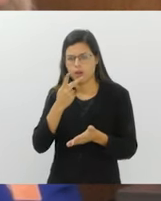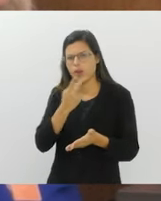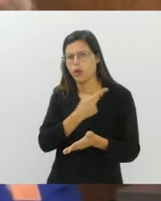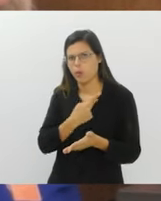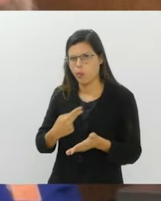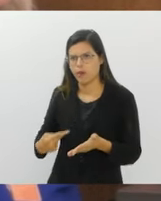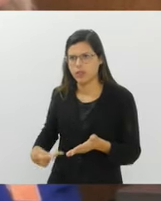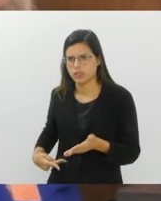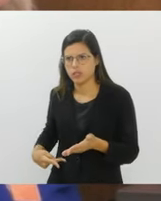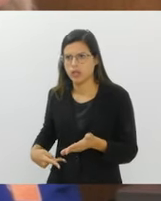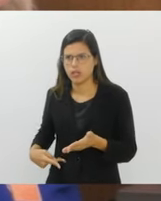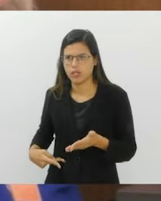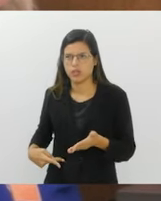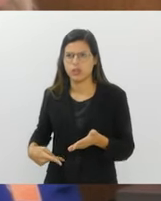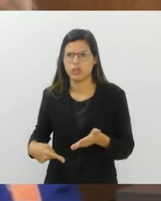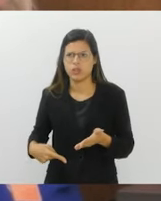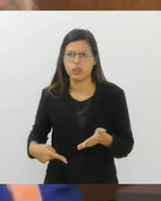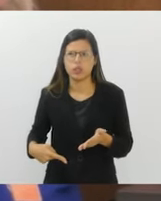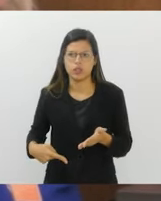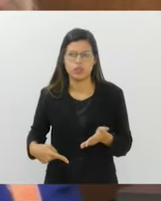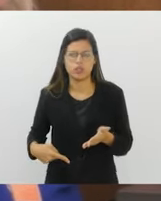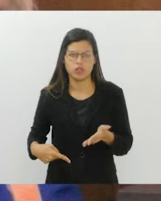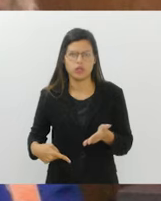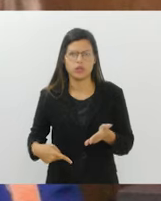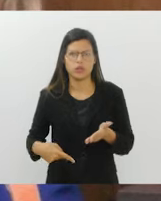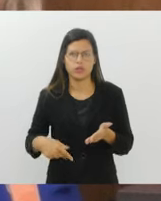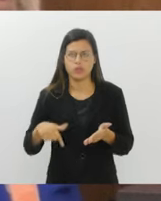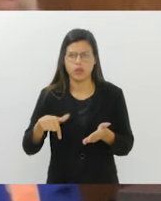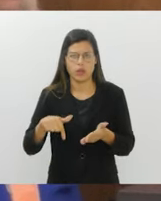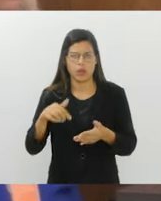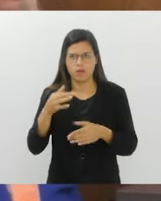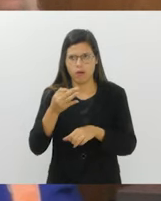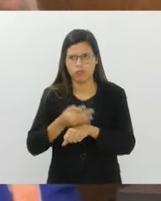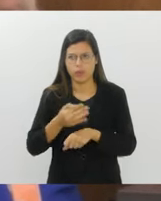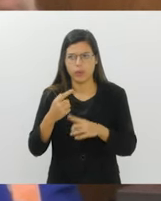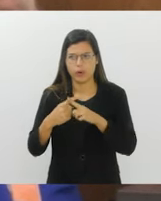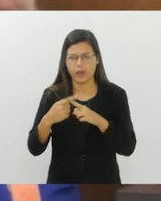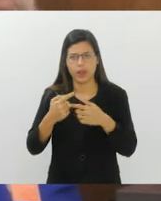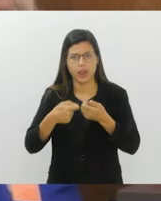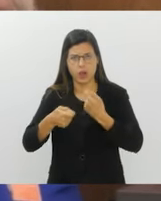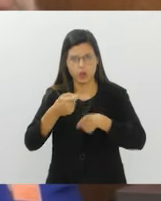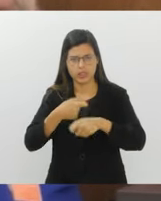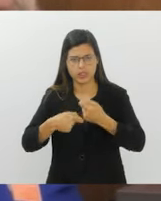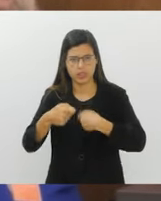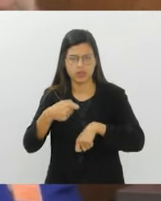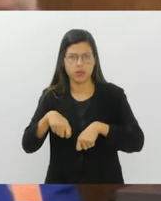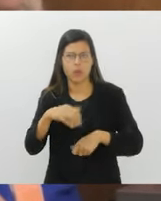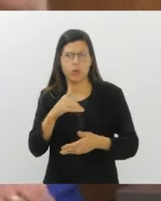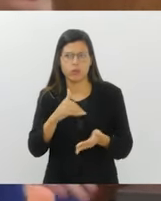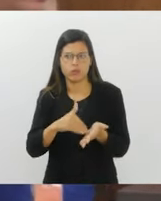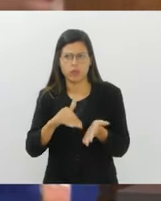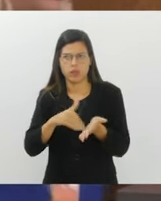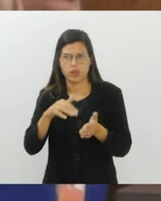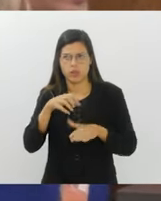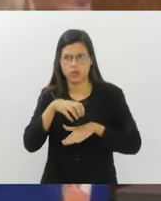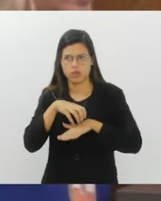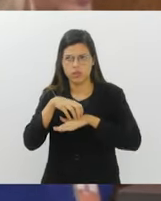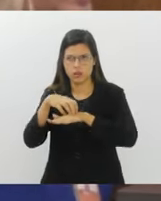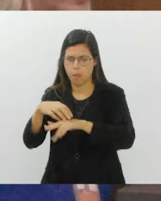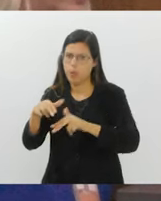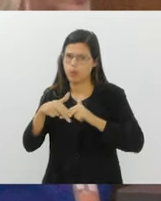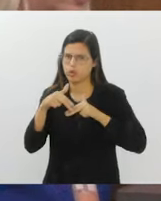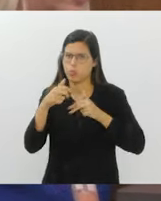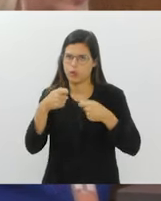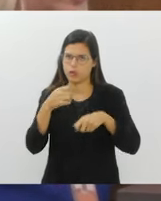meu sucessor, e que o companheiro não está aqui porque estava em negociação com o secretário de transporte. Por isso que ele não está